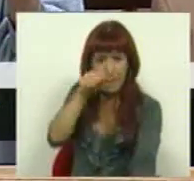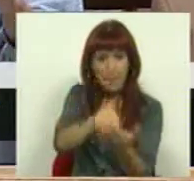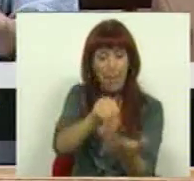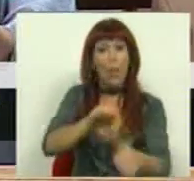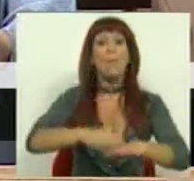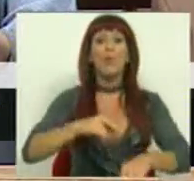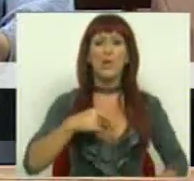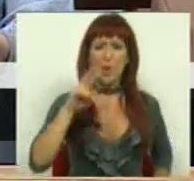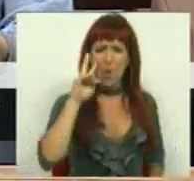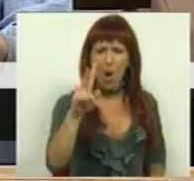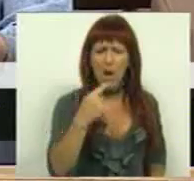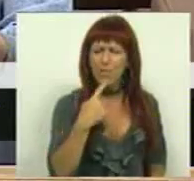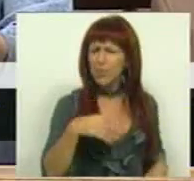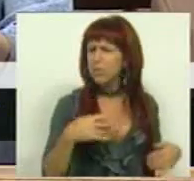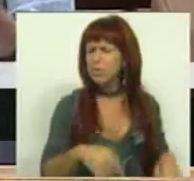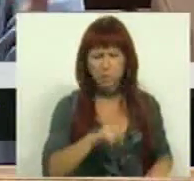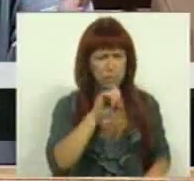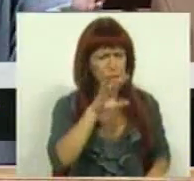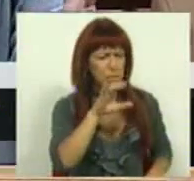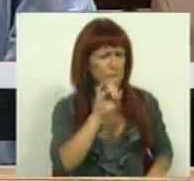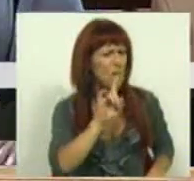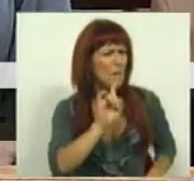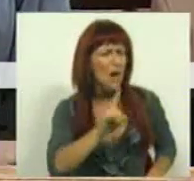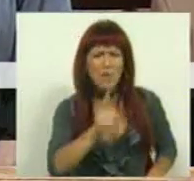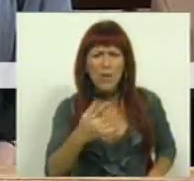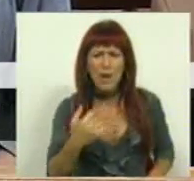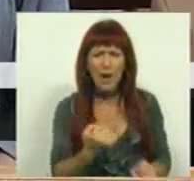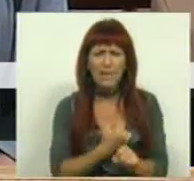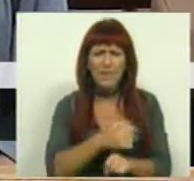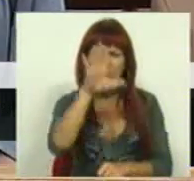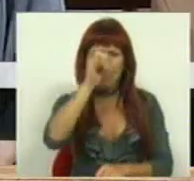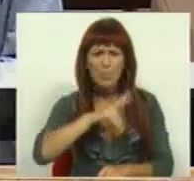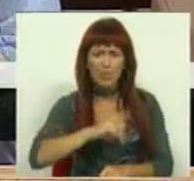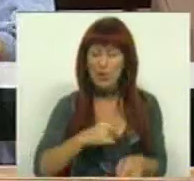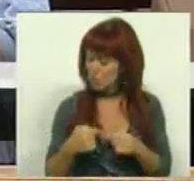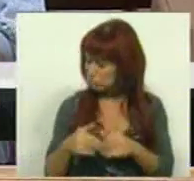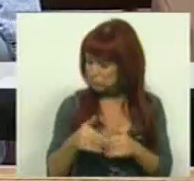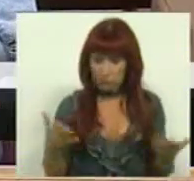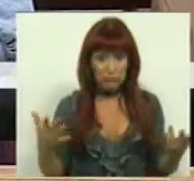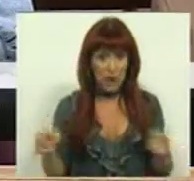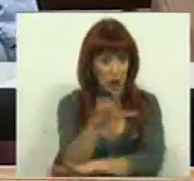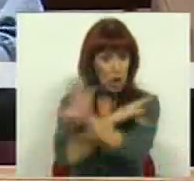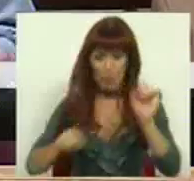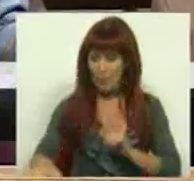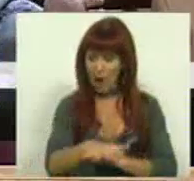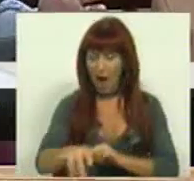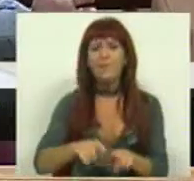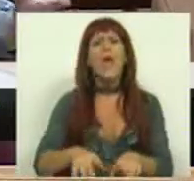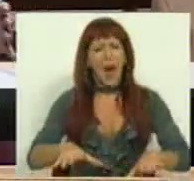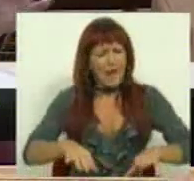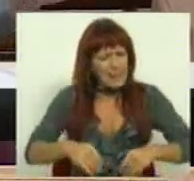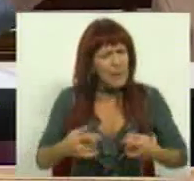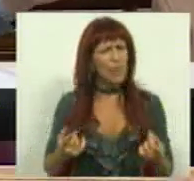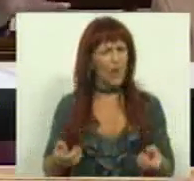é por isso que olham com uma enorme estupefação para aquilo que é a atuação do Governo português no espaço europeu, que